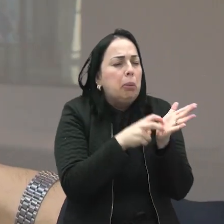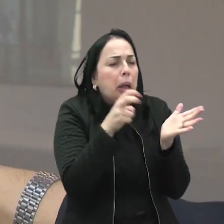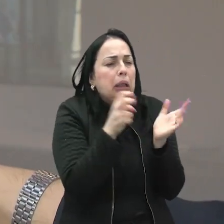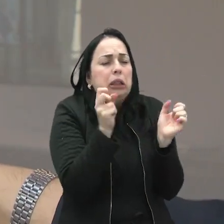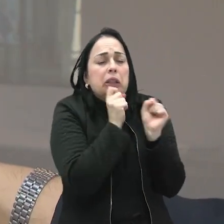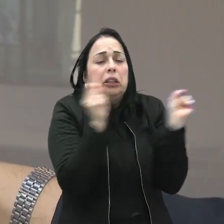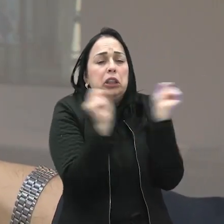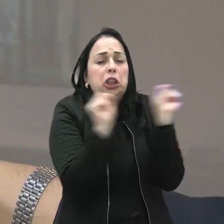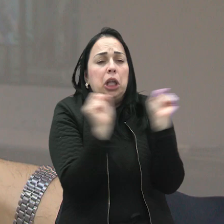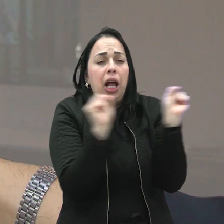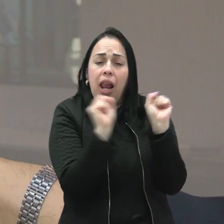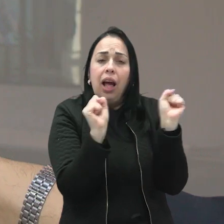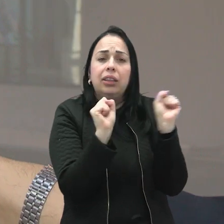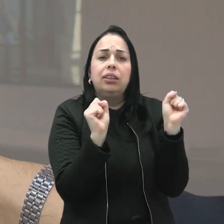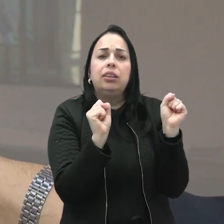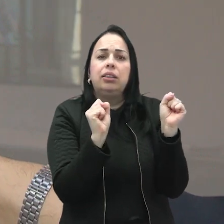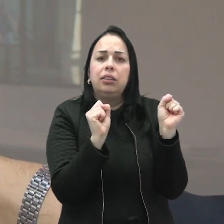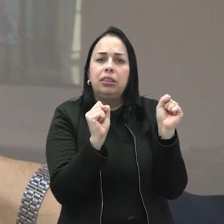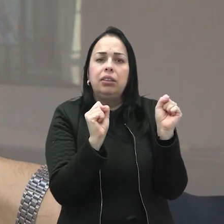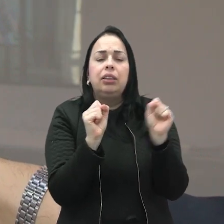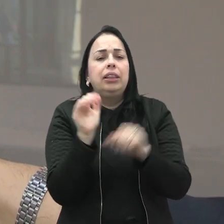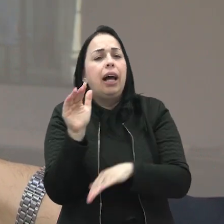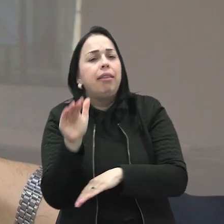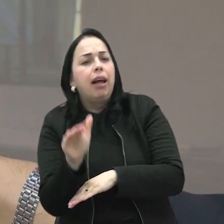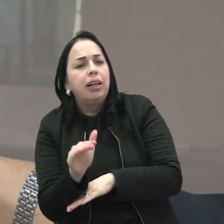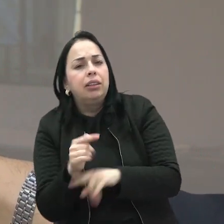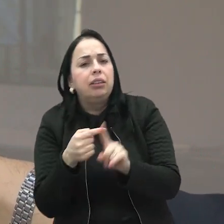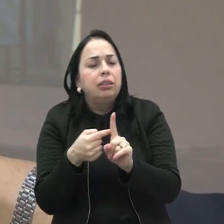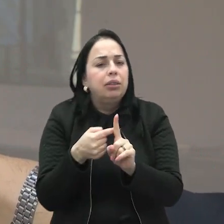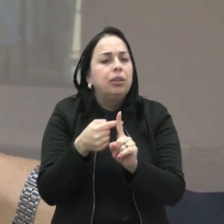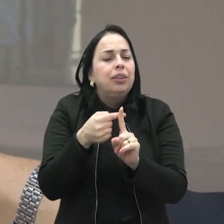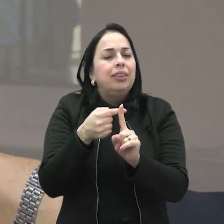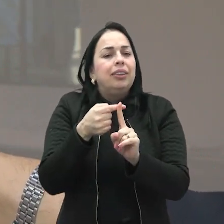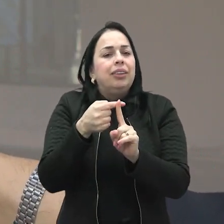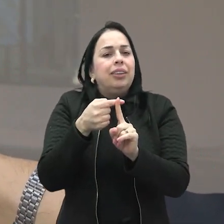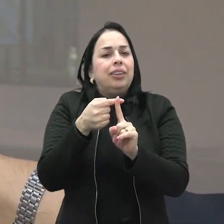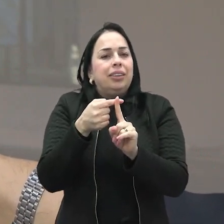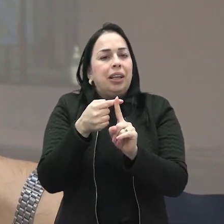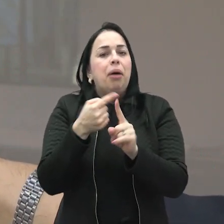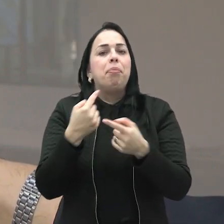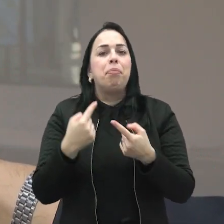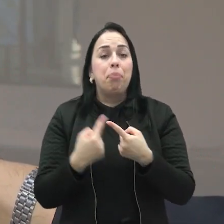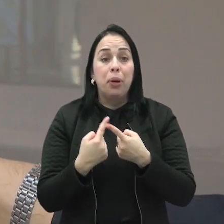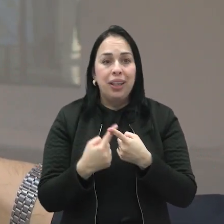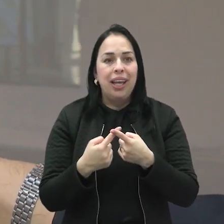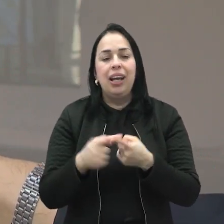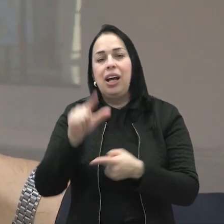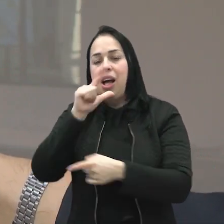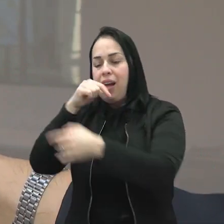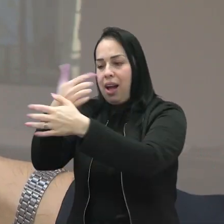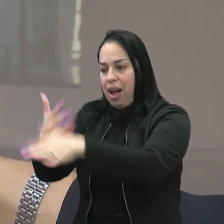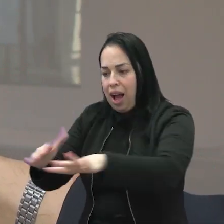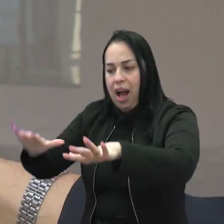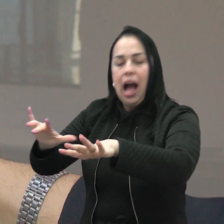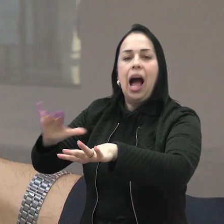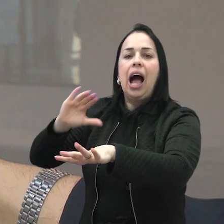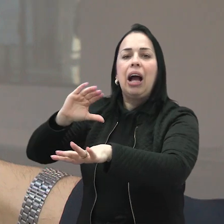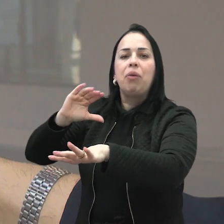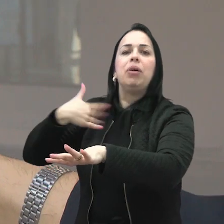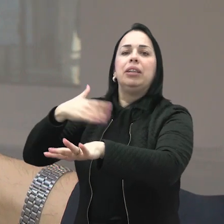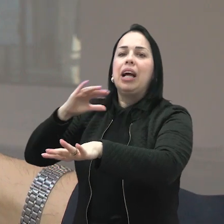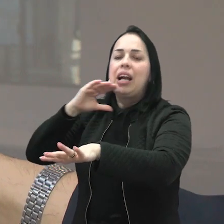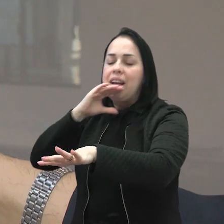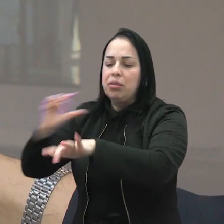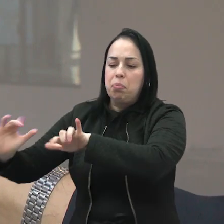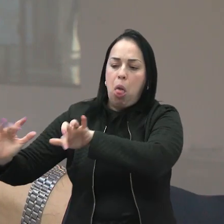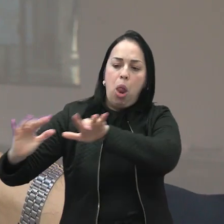manhãs bastante geladas e essa configuração de tardes não tão quentes, porque sim, o clima dos oceanos neste ano está mais favorável para essa